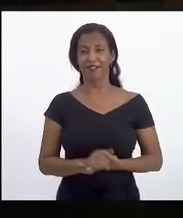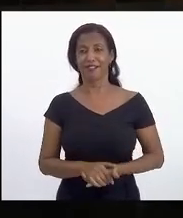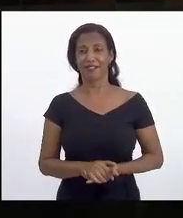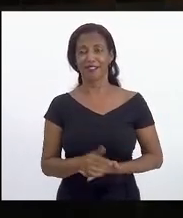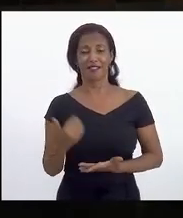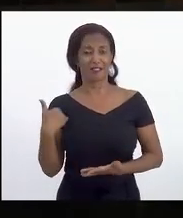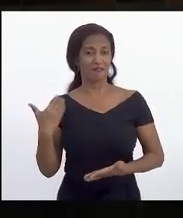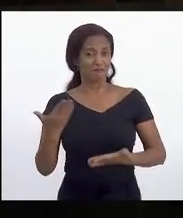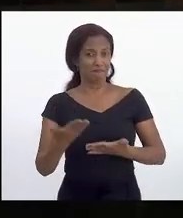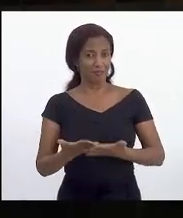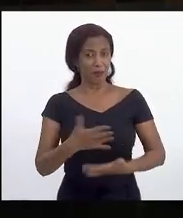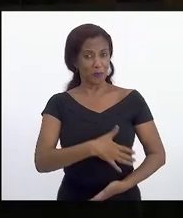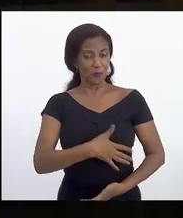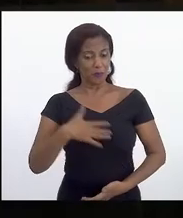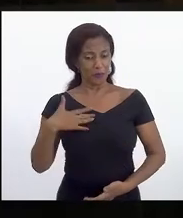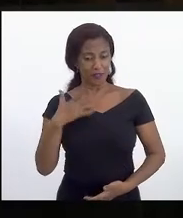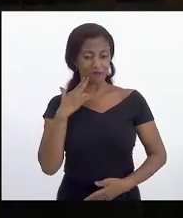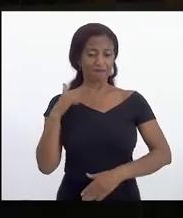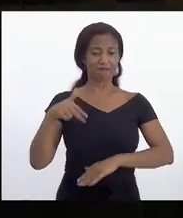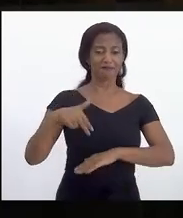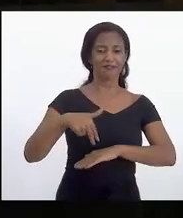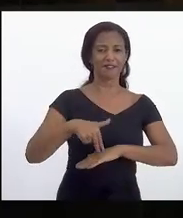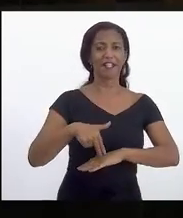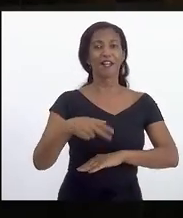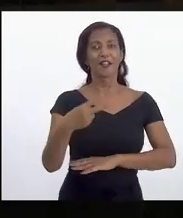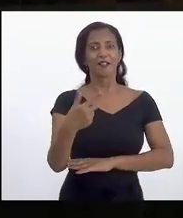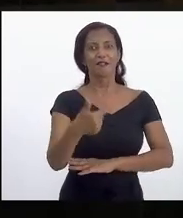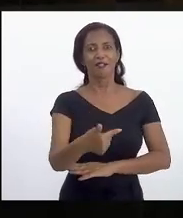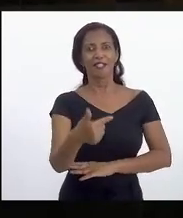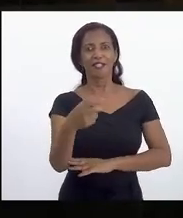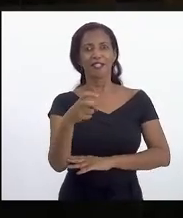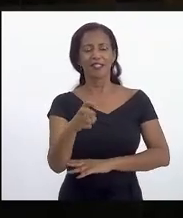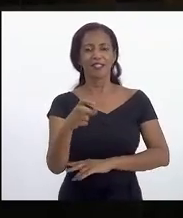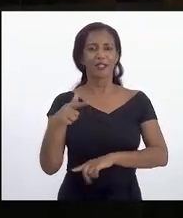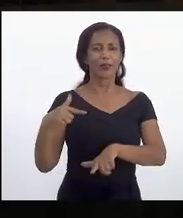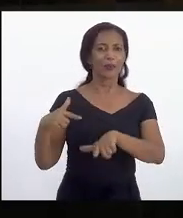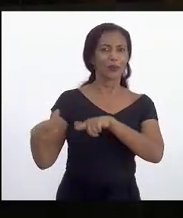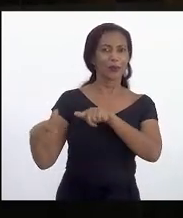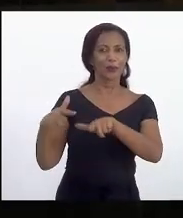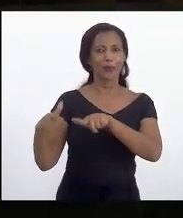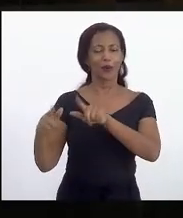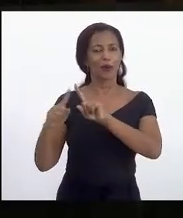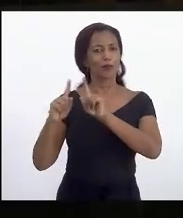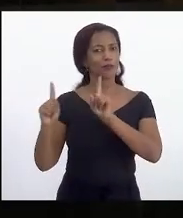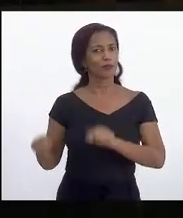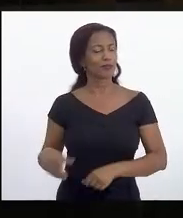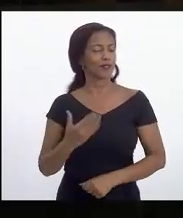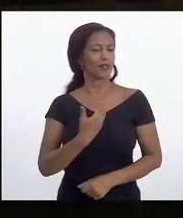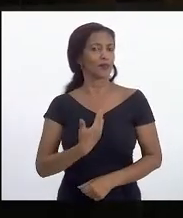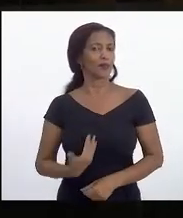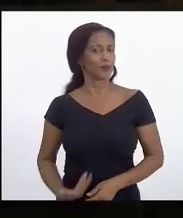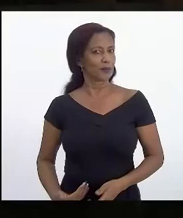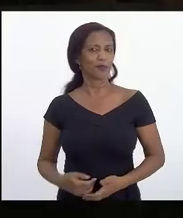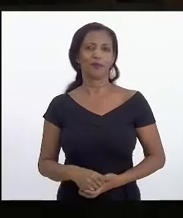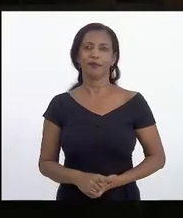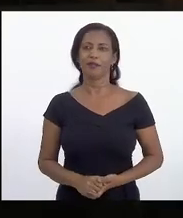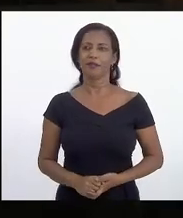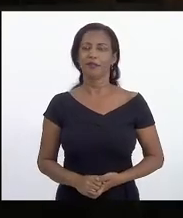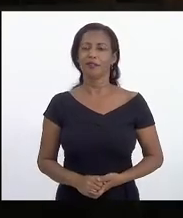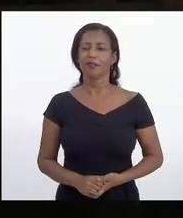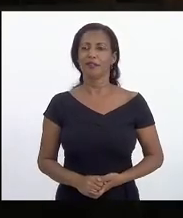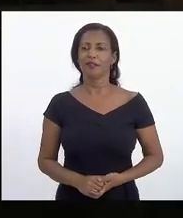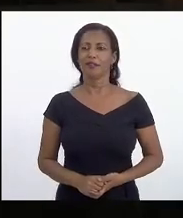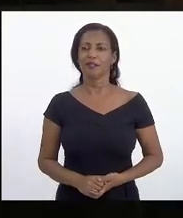venho aqui com muita honra dizer que são 25 anos dedicados ao serviço público é